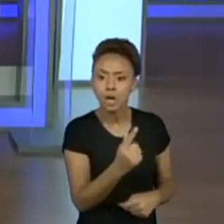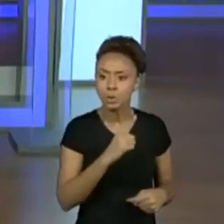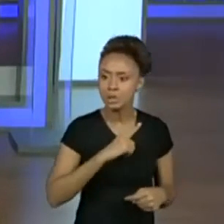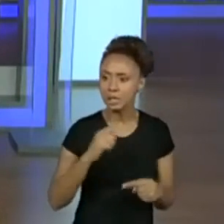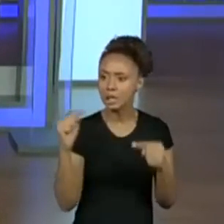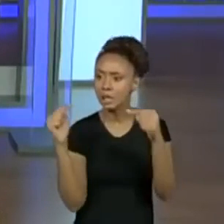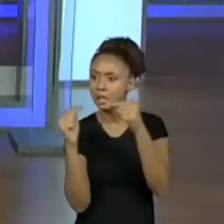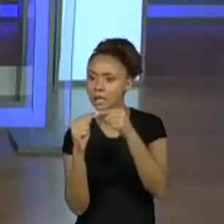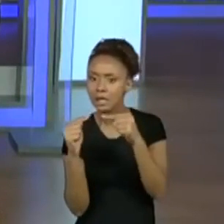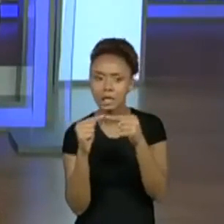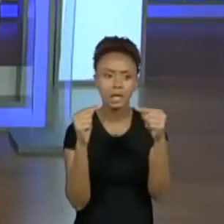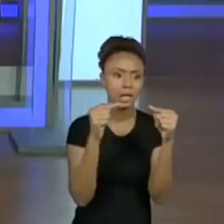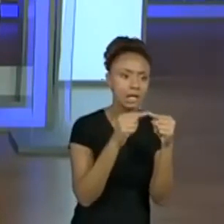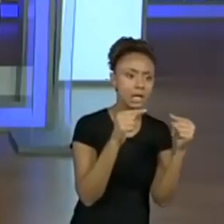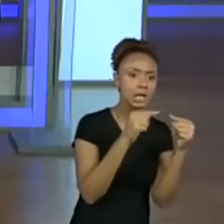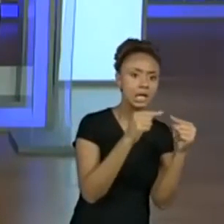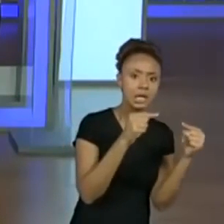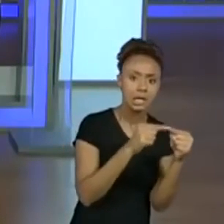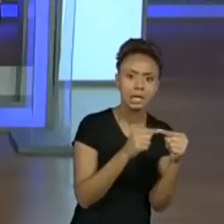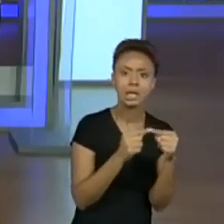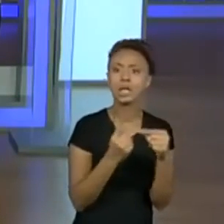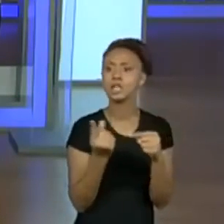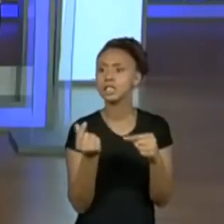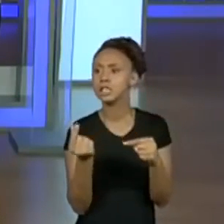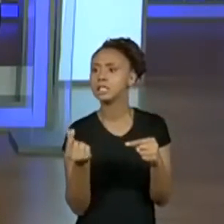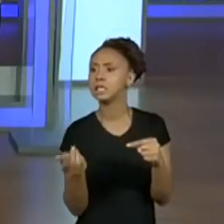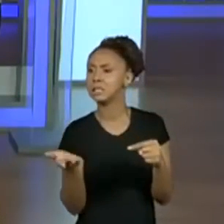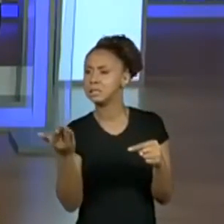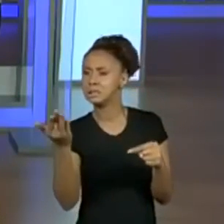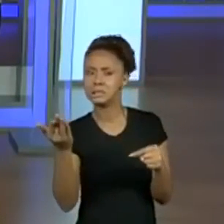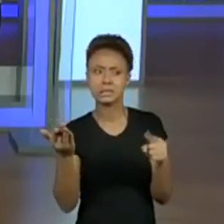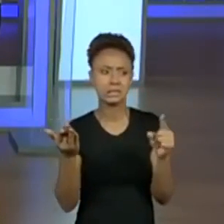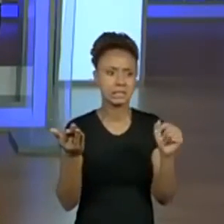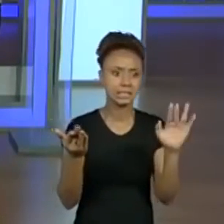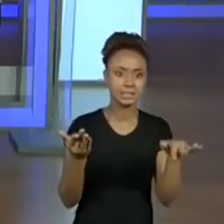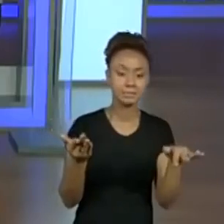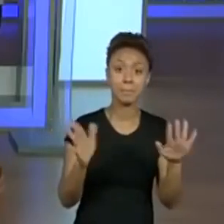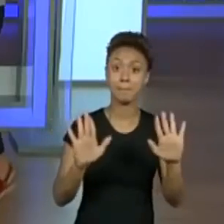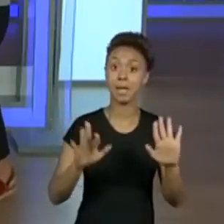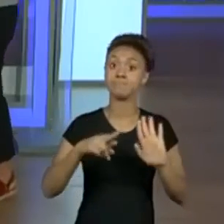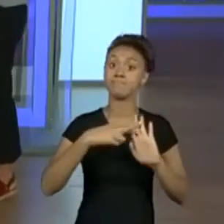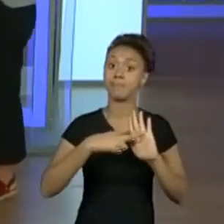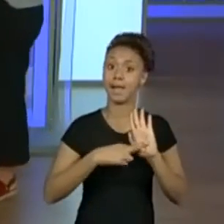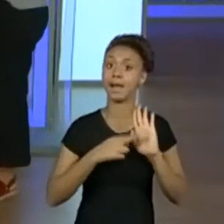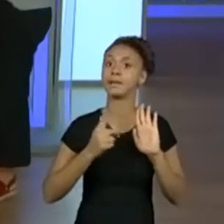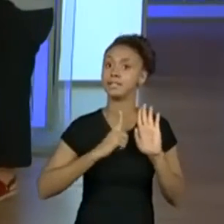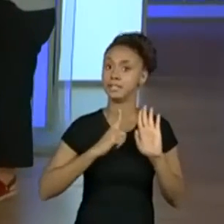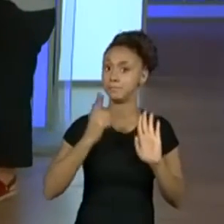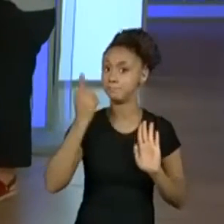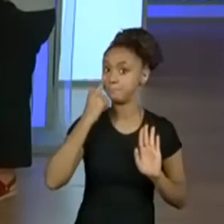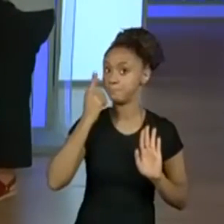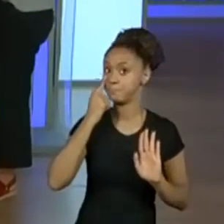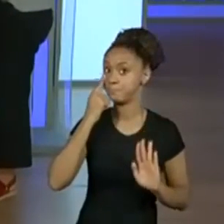equivalentes. Mas para isso nós temos aí algumas regrinhas. Vamos conhecer? Vamos lá?